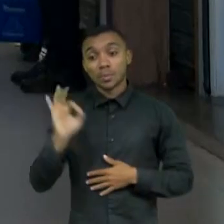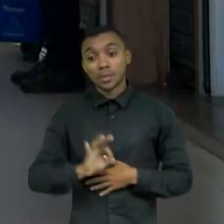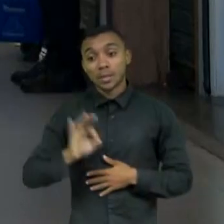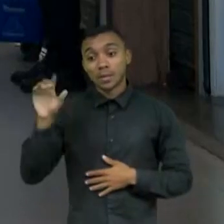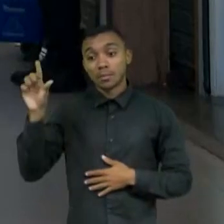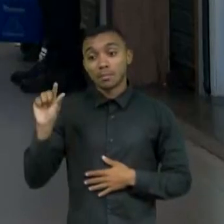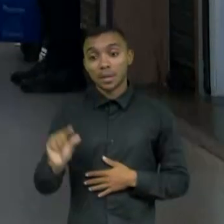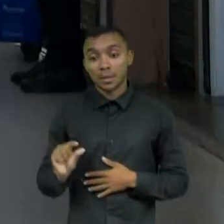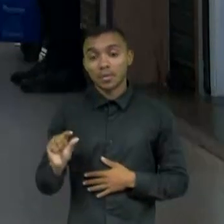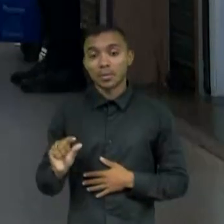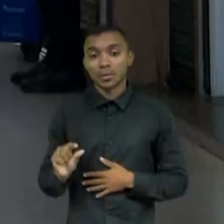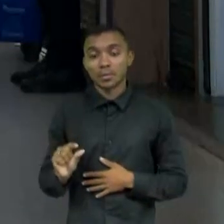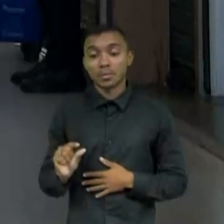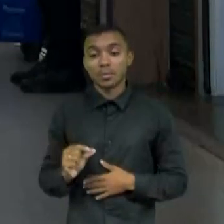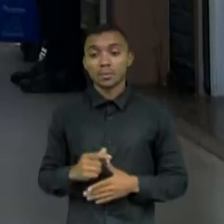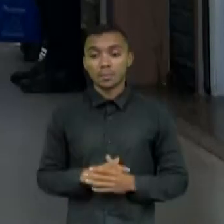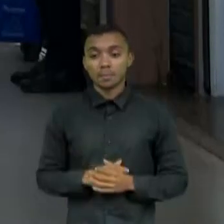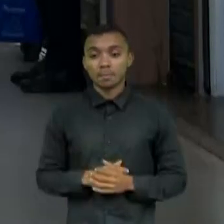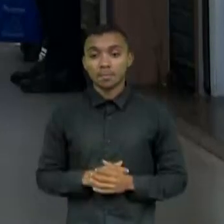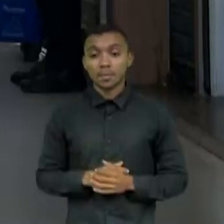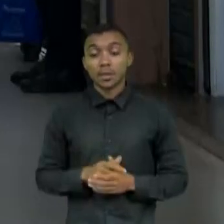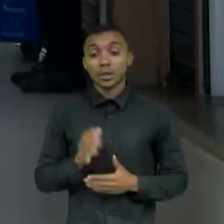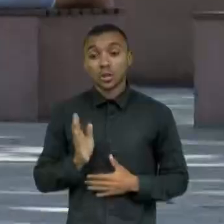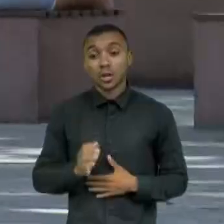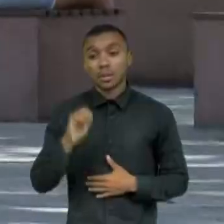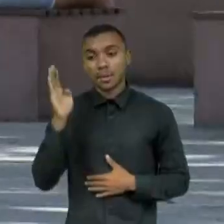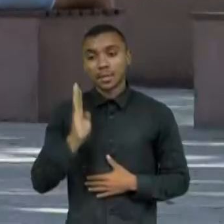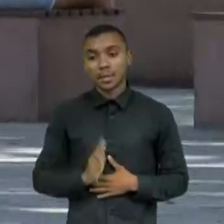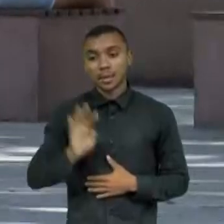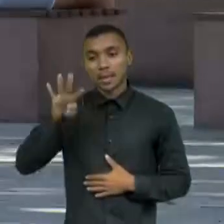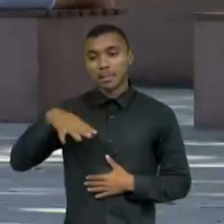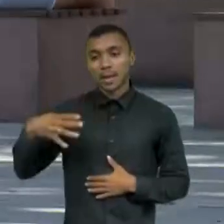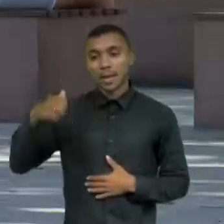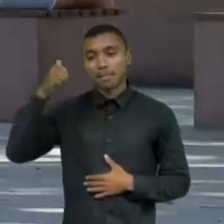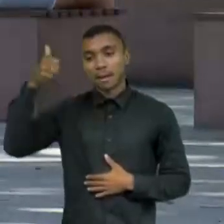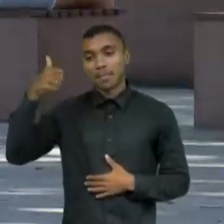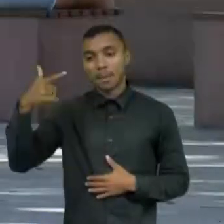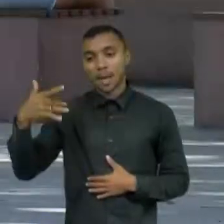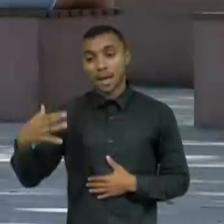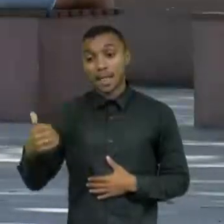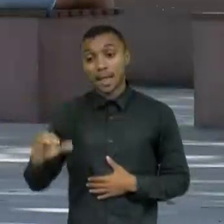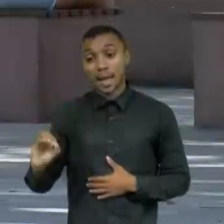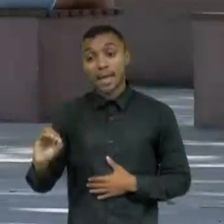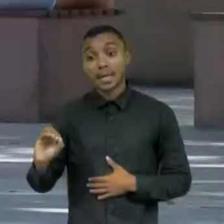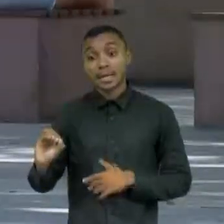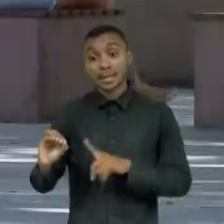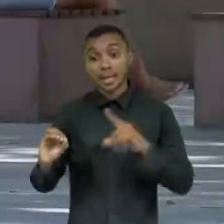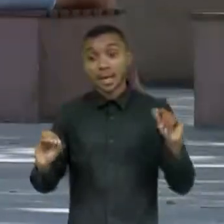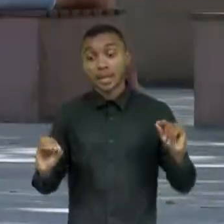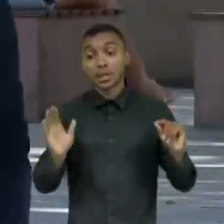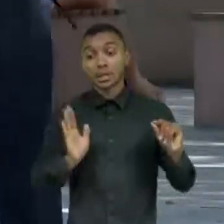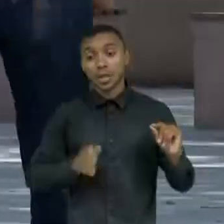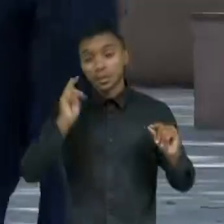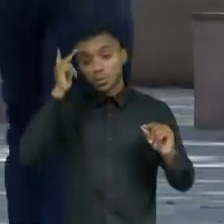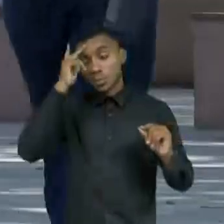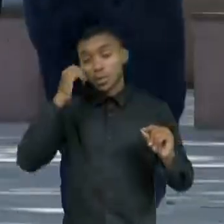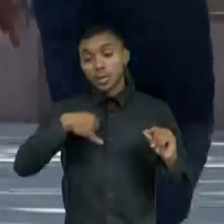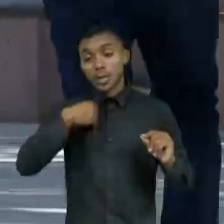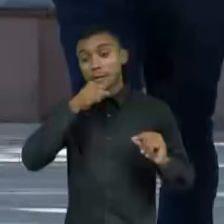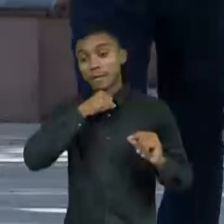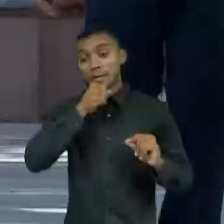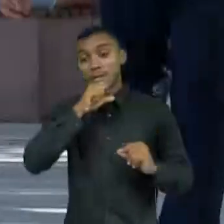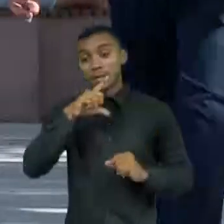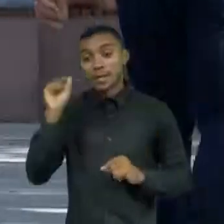tem atualmente, o que tiraria o Brasil do top 10. O relatório destaca ainda o envelhecimento da população. Até o final